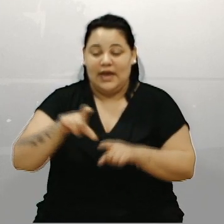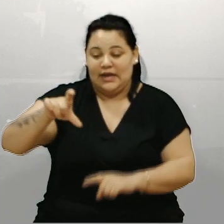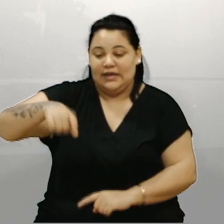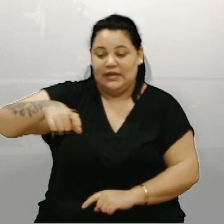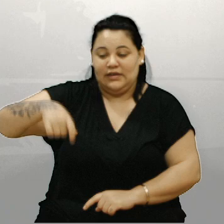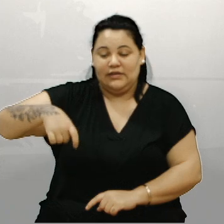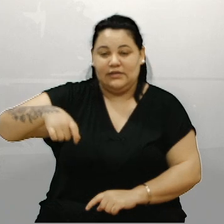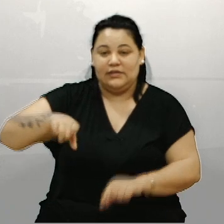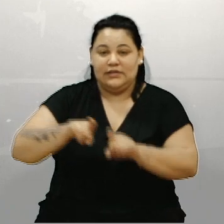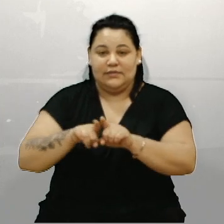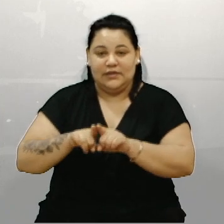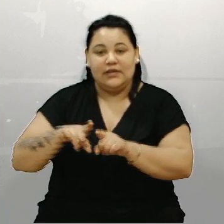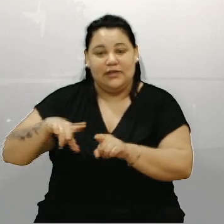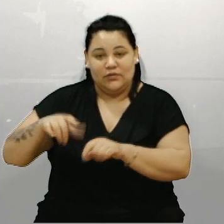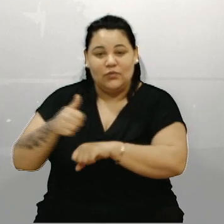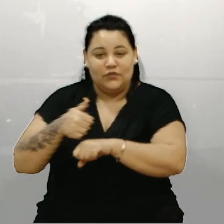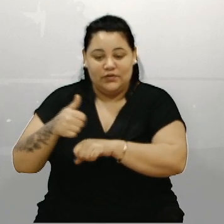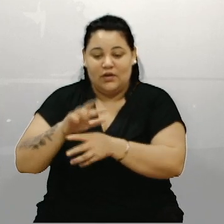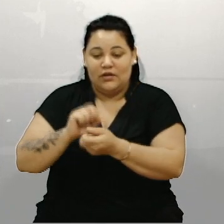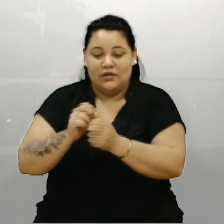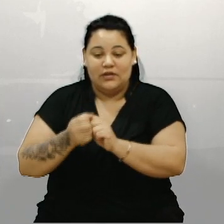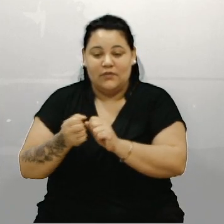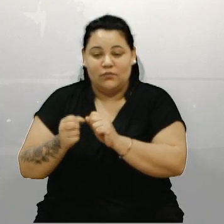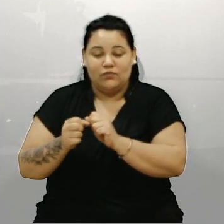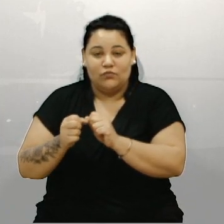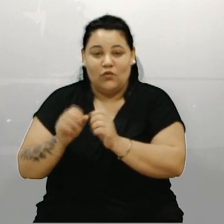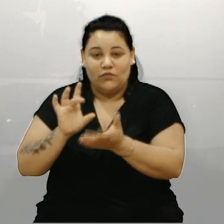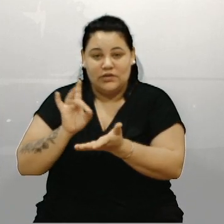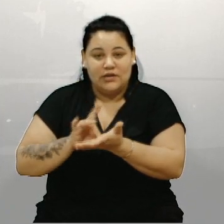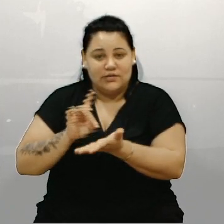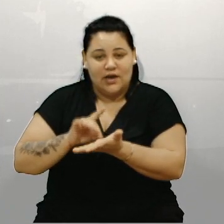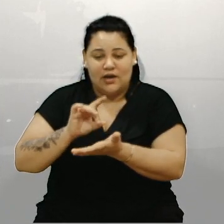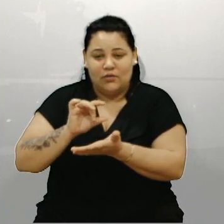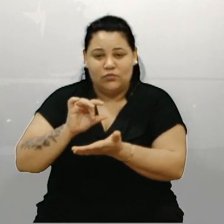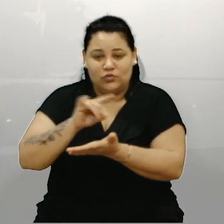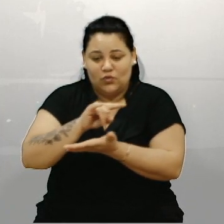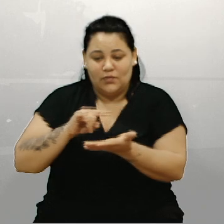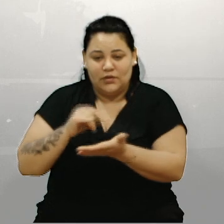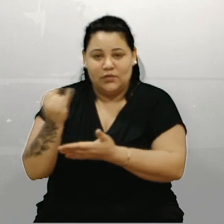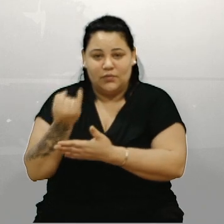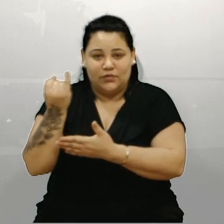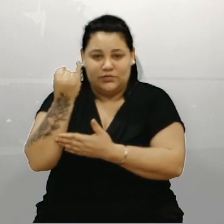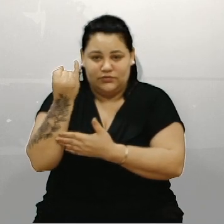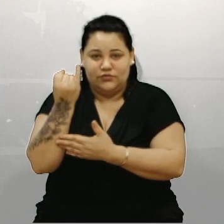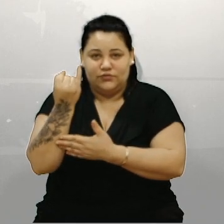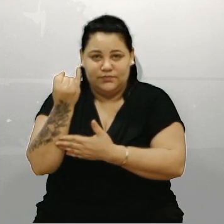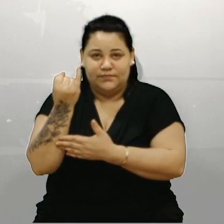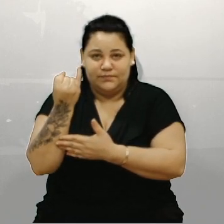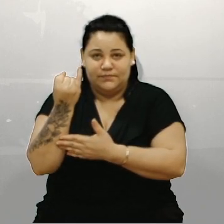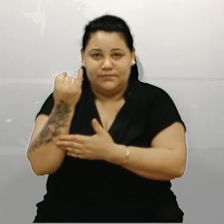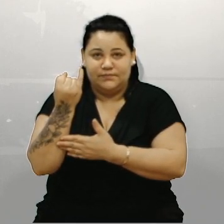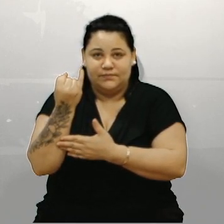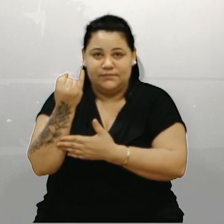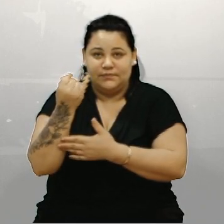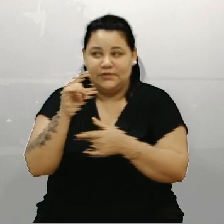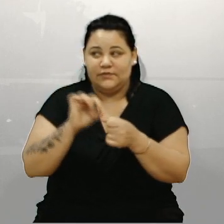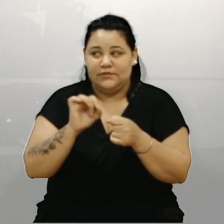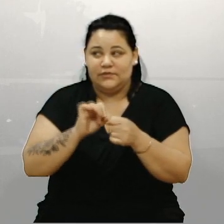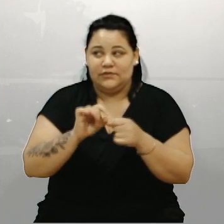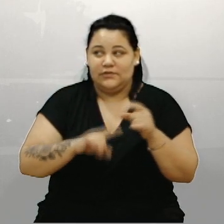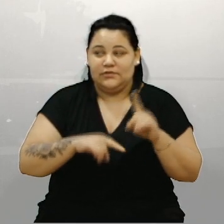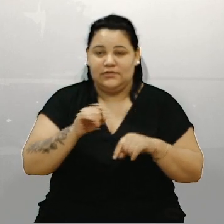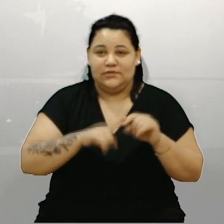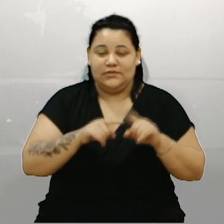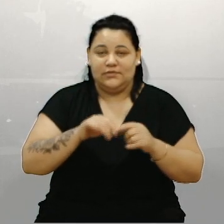carteiras do artesão, um documento importante para a formalização desta atividade artesanal.